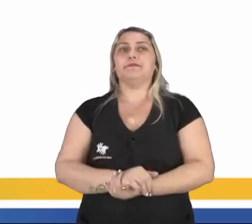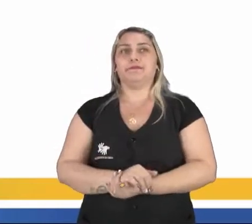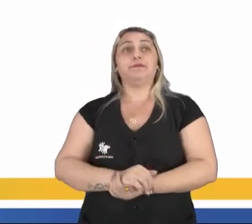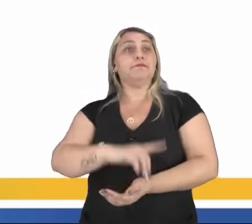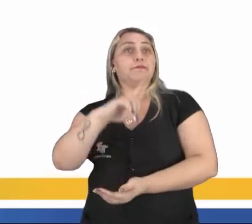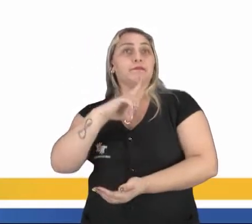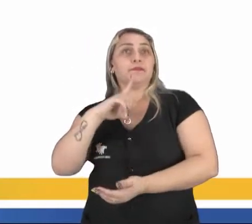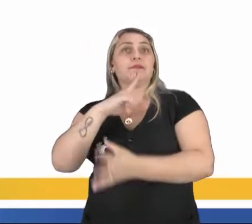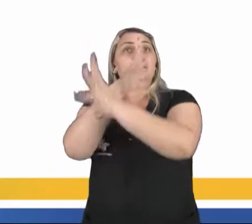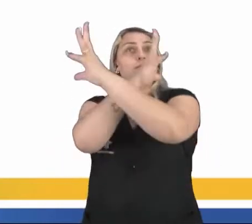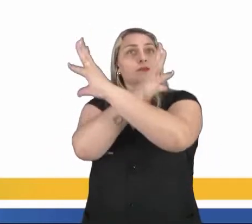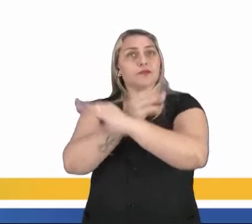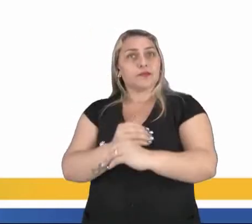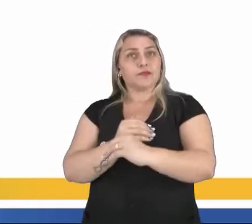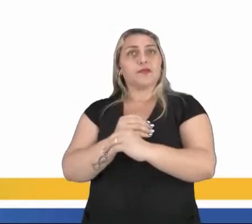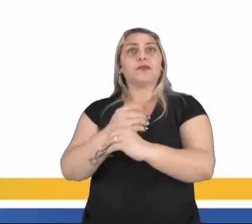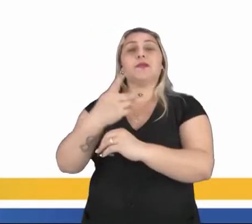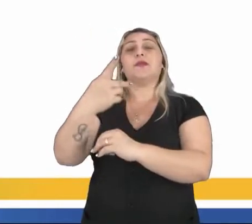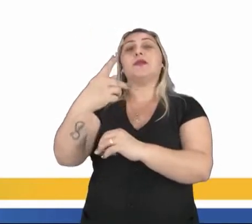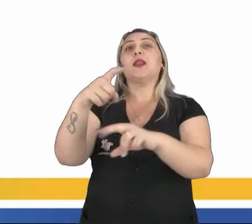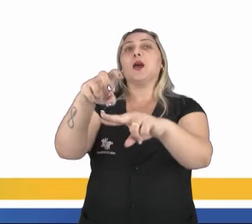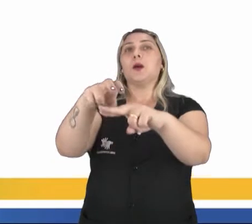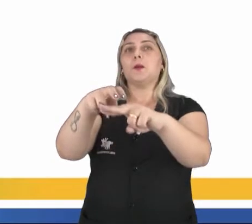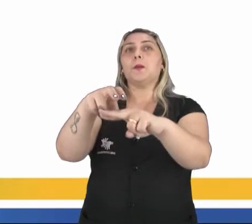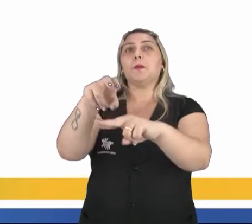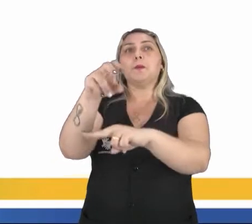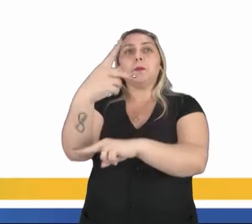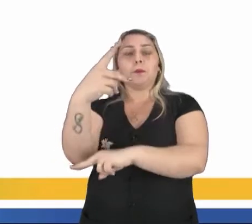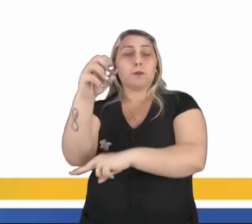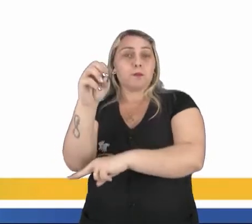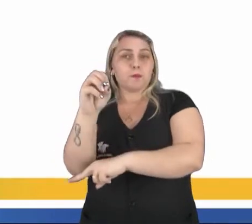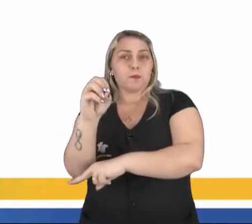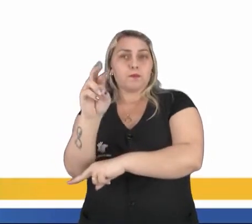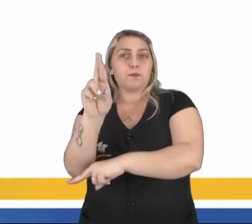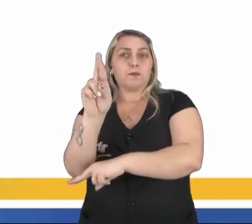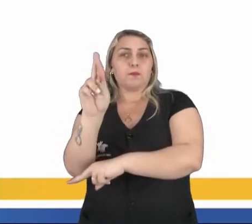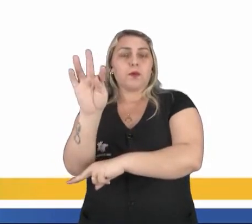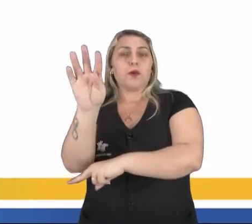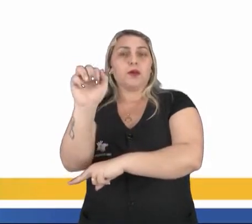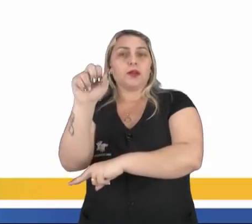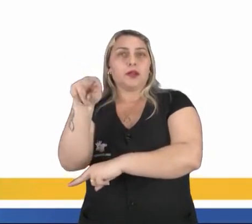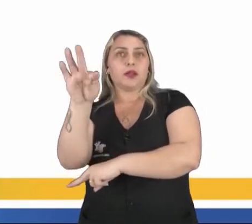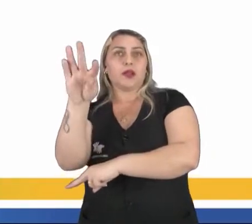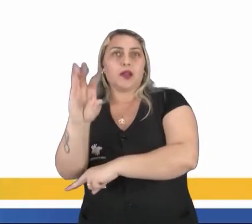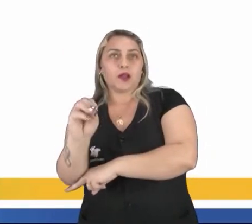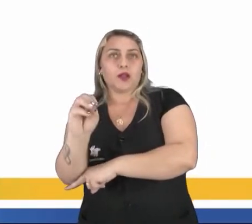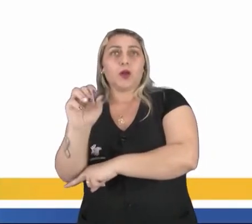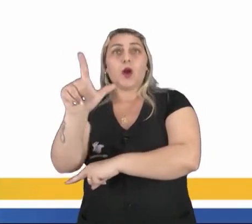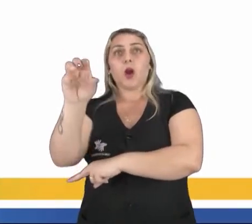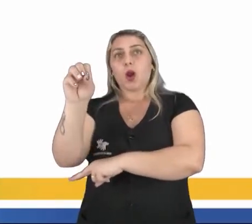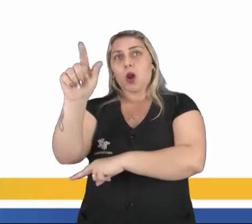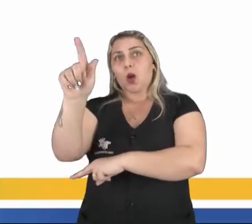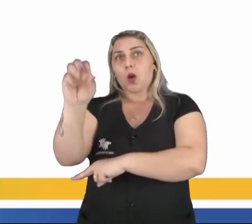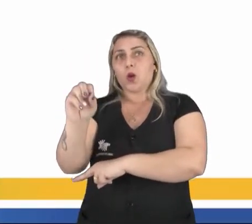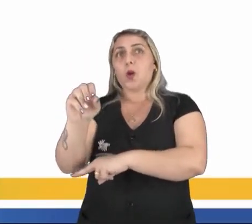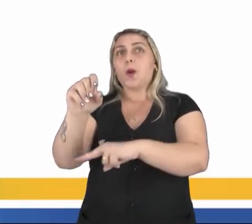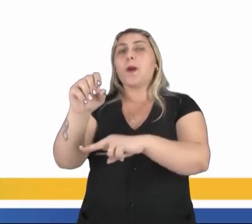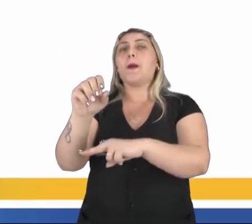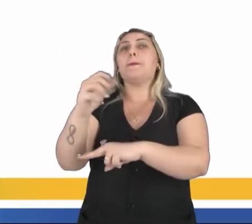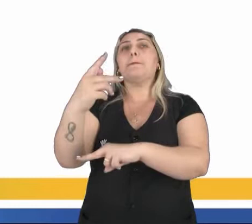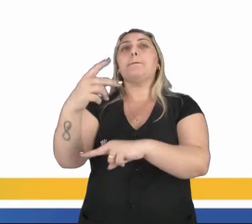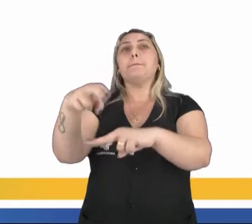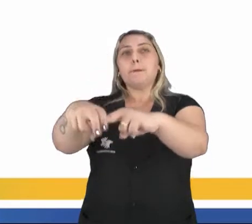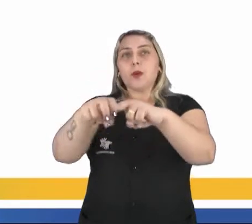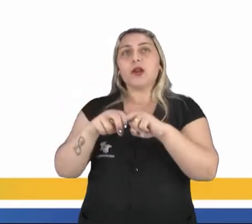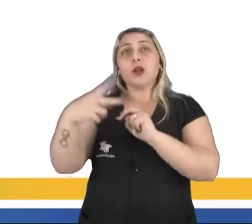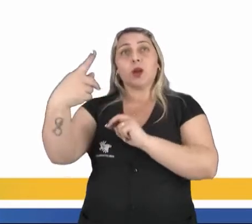Nós temos ali uma oração coordenada conclusiva, tá certo? Exemplos aí de, nós temos